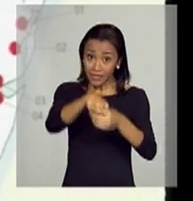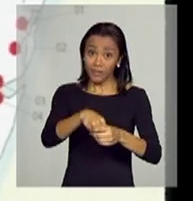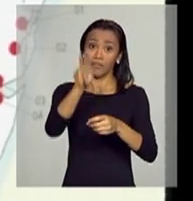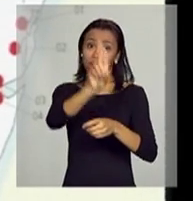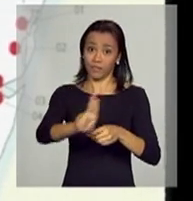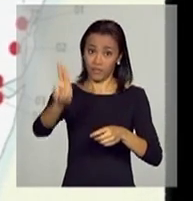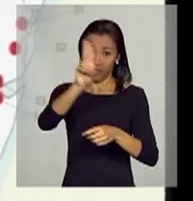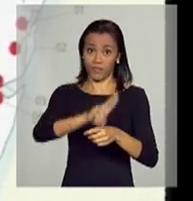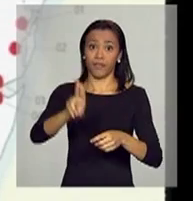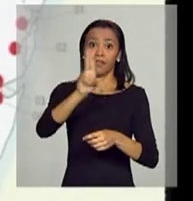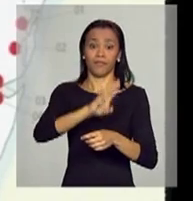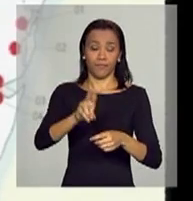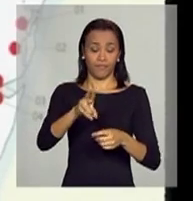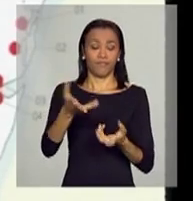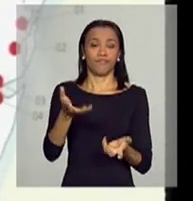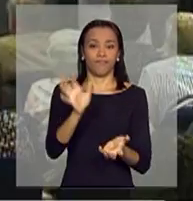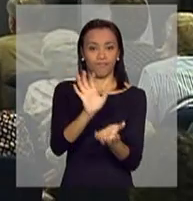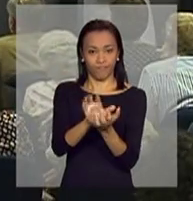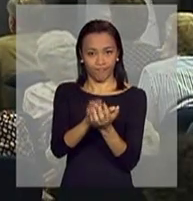Federal de Pernambuco.